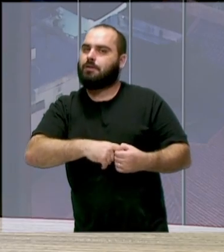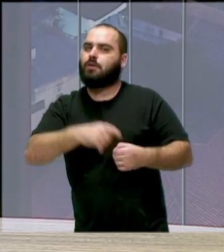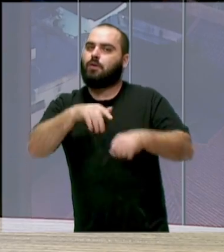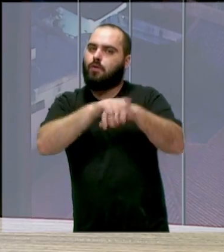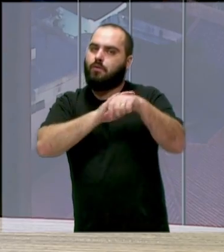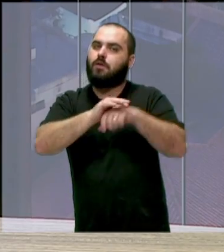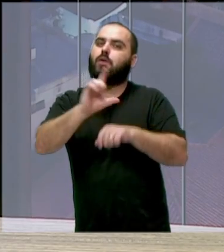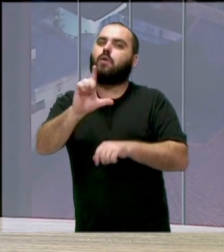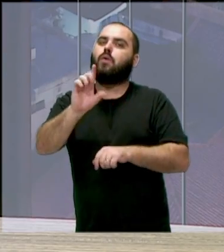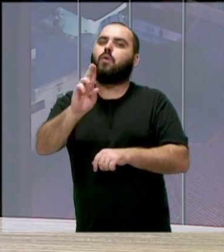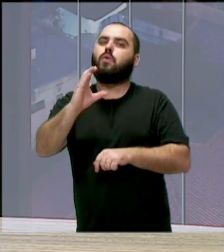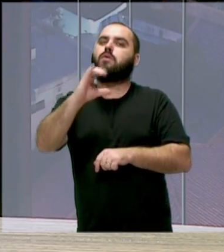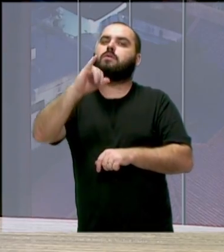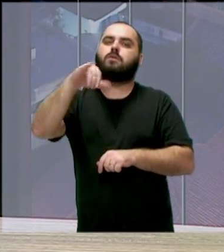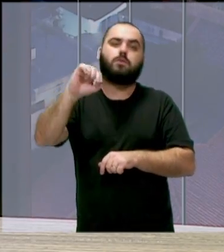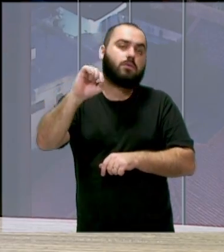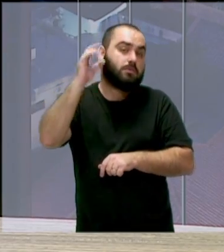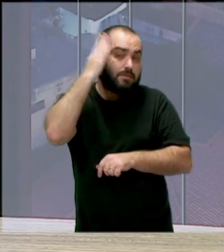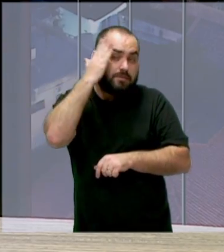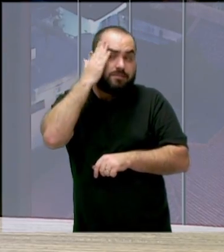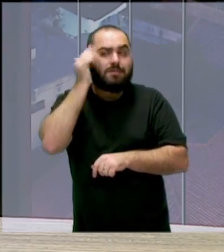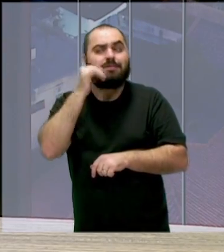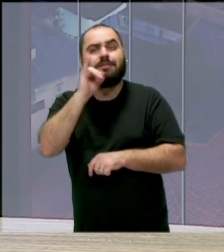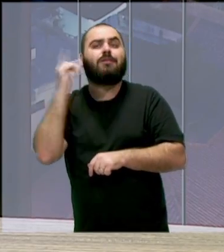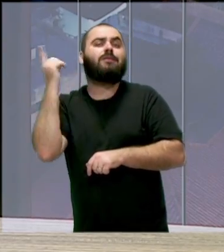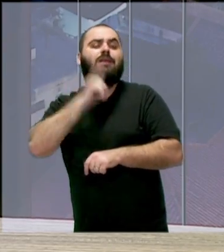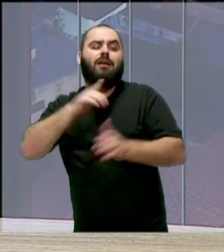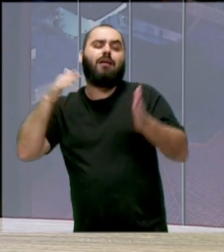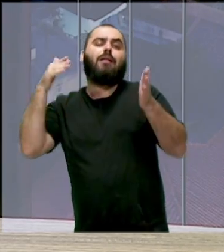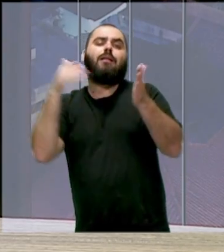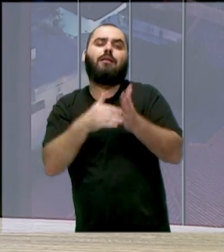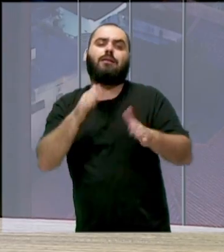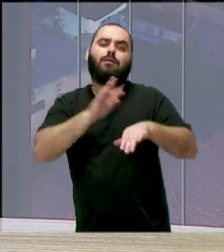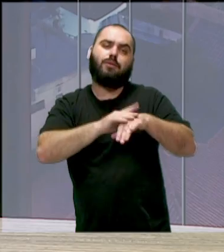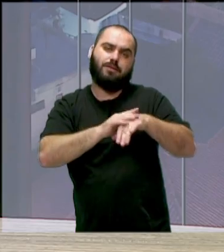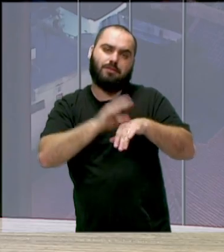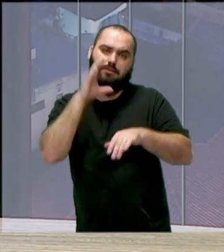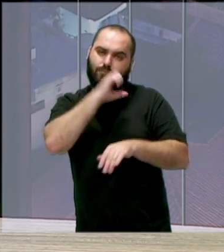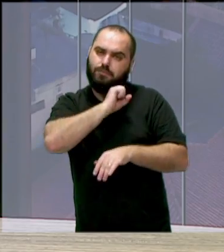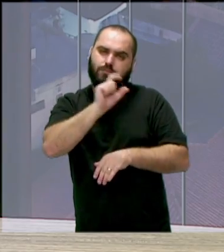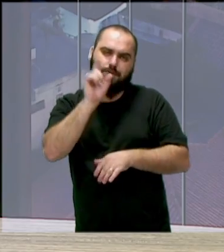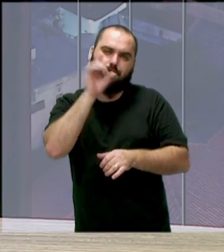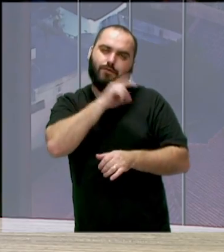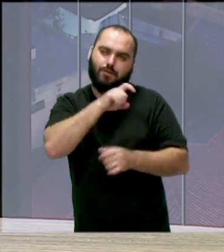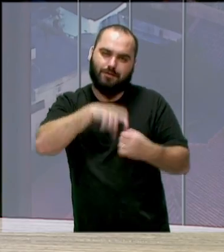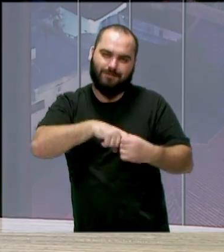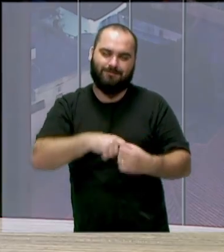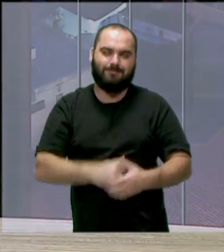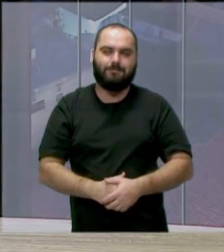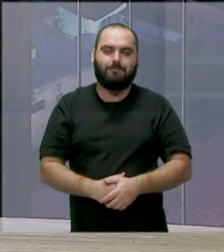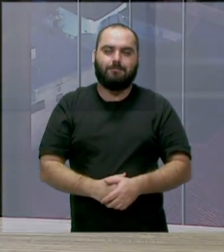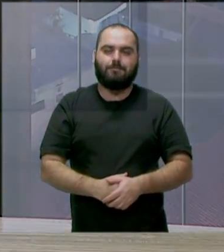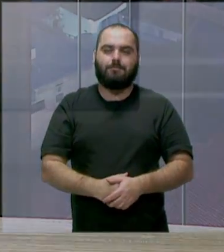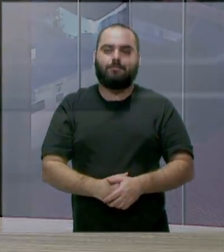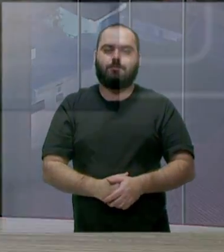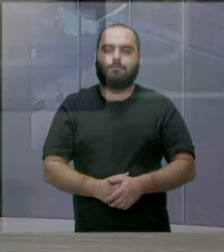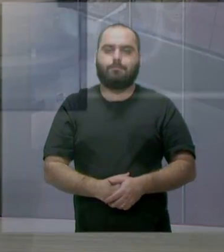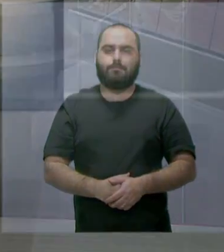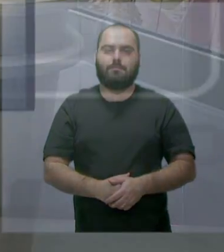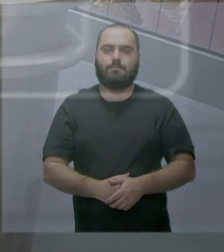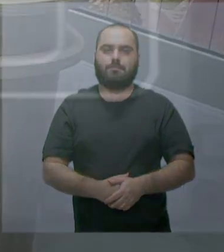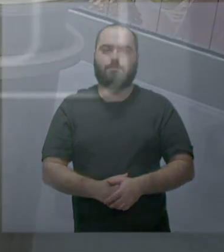Vieira, para a gente ver se consegue conter, né, mais essa doença endêmica. É só um minuto, a gente já volta.